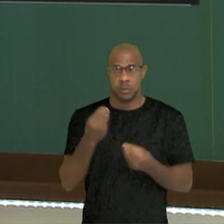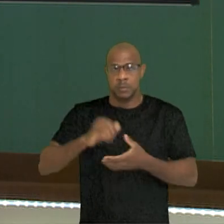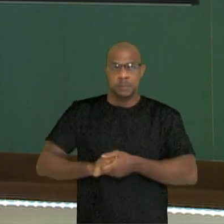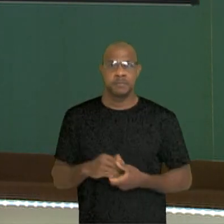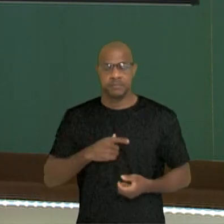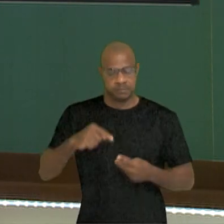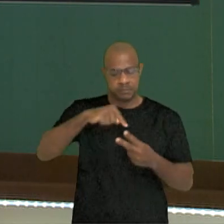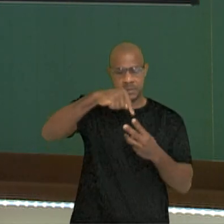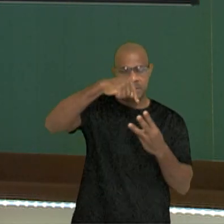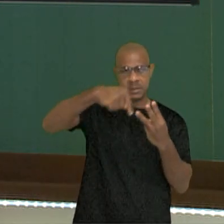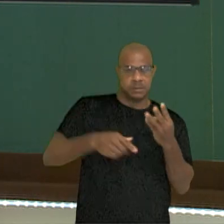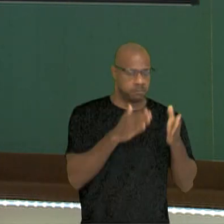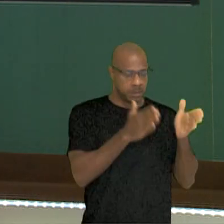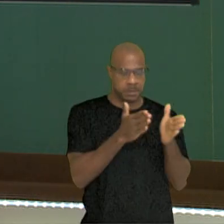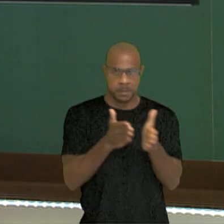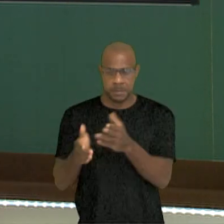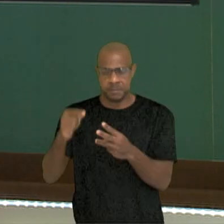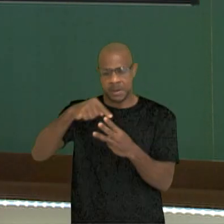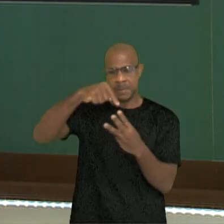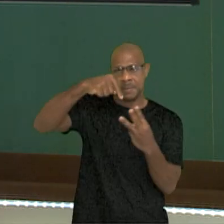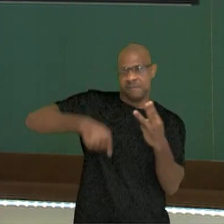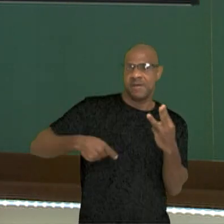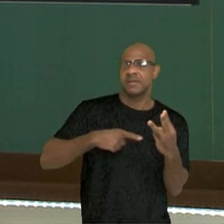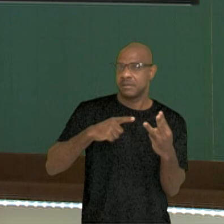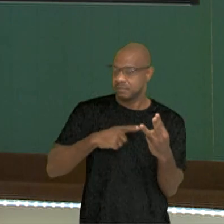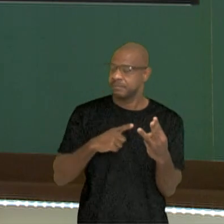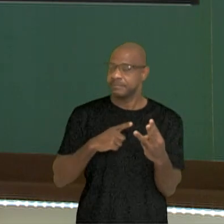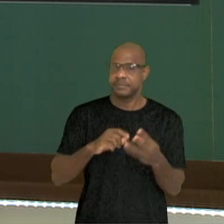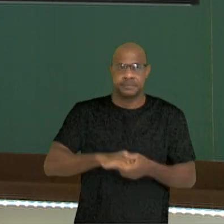monarquia, república e o império.